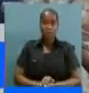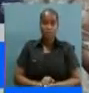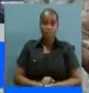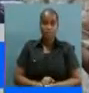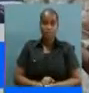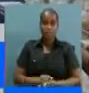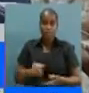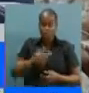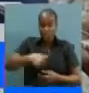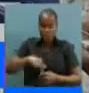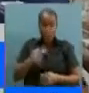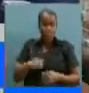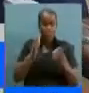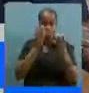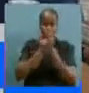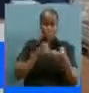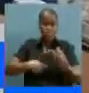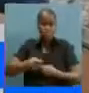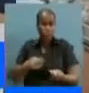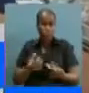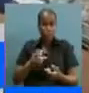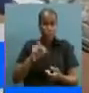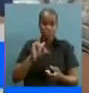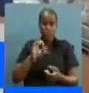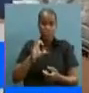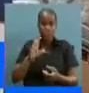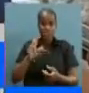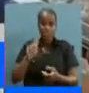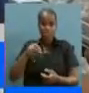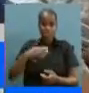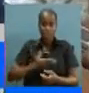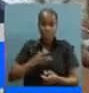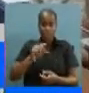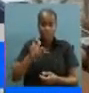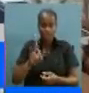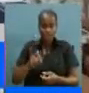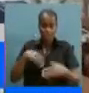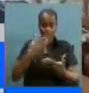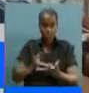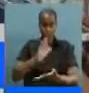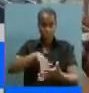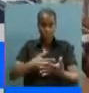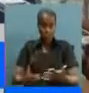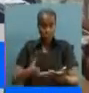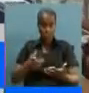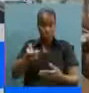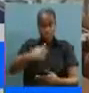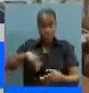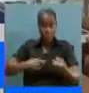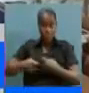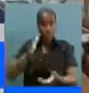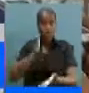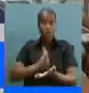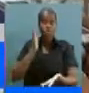nós estamos ainda em processo de negociação a cidade apresentou uma proposta estamos em negociações e só no final é que